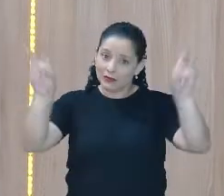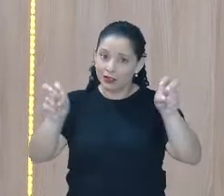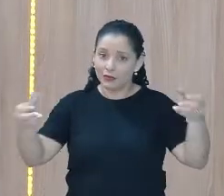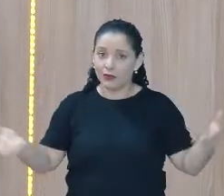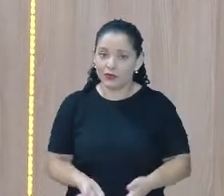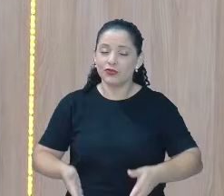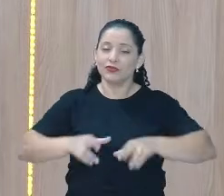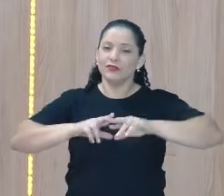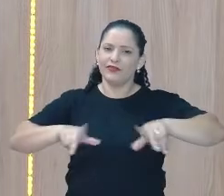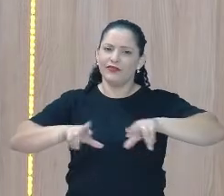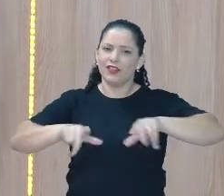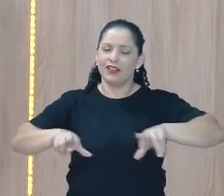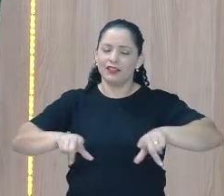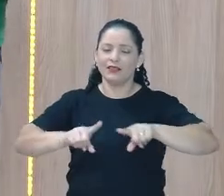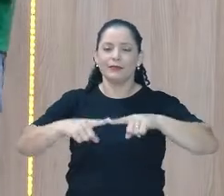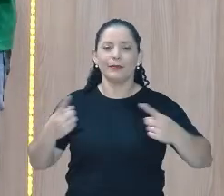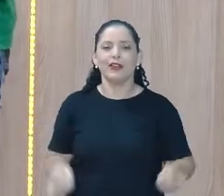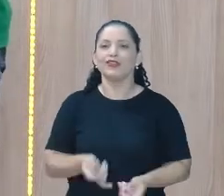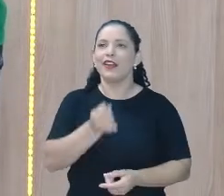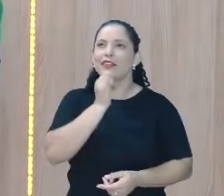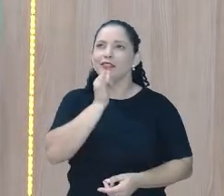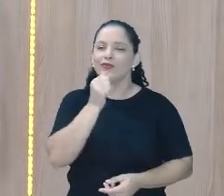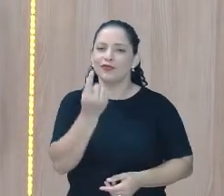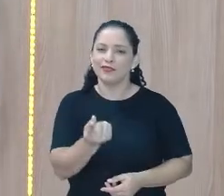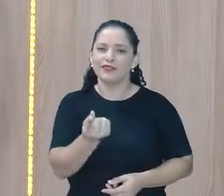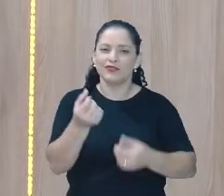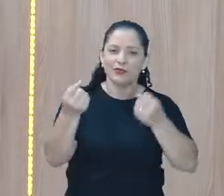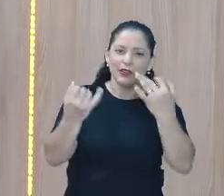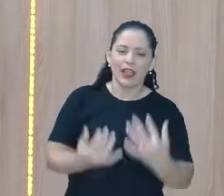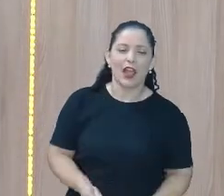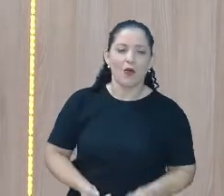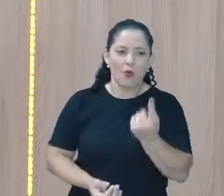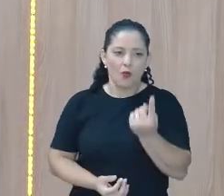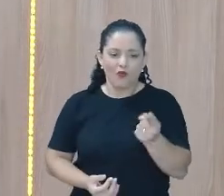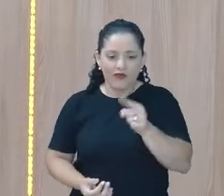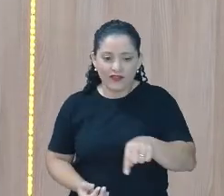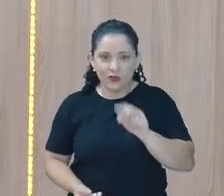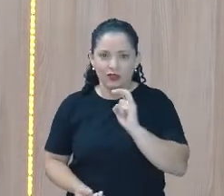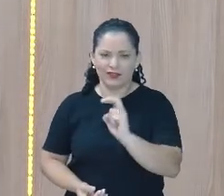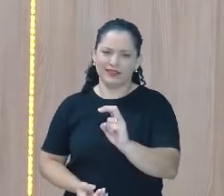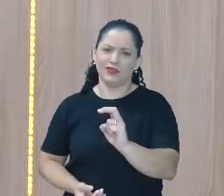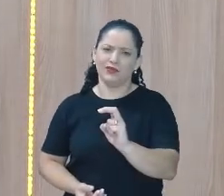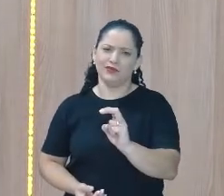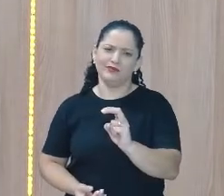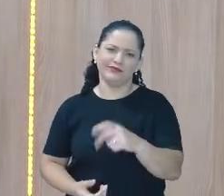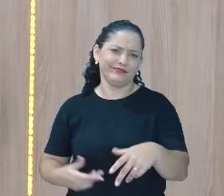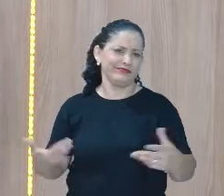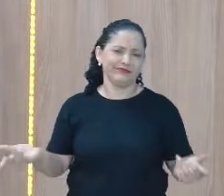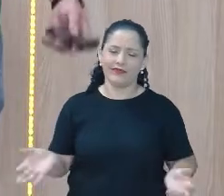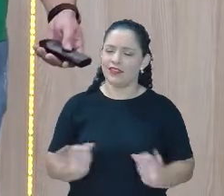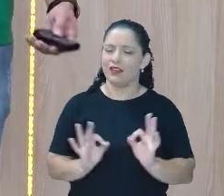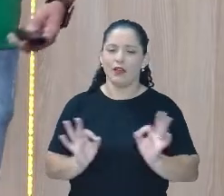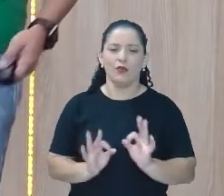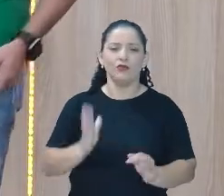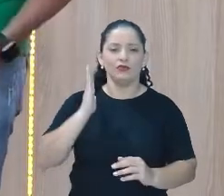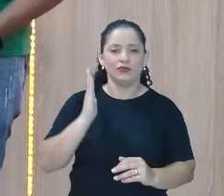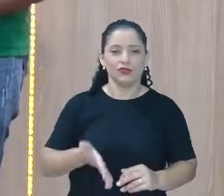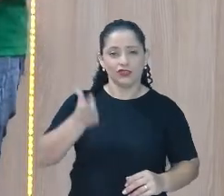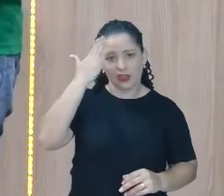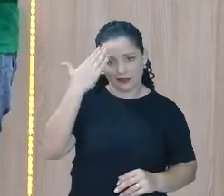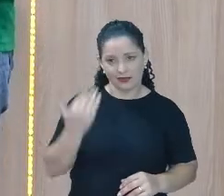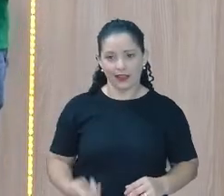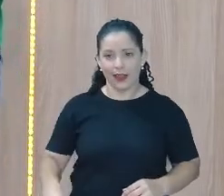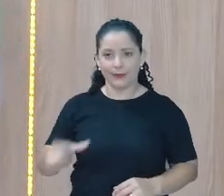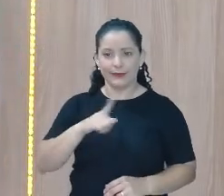mas você também não fala, por exemplo, 1,5 litros. Você sabe aí que já tem aí 1 litro,